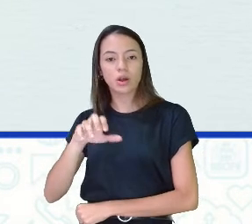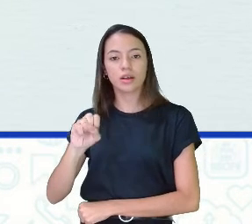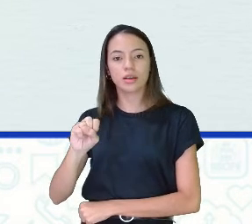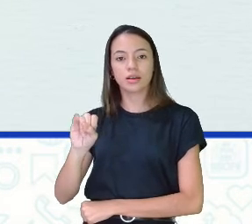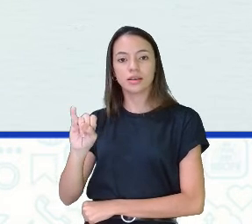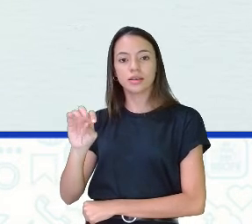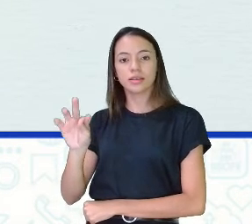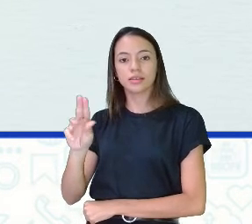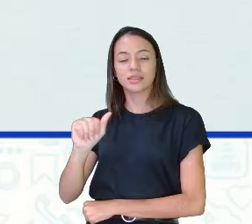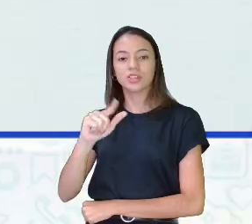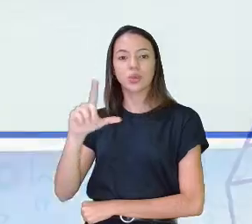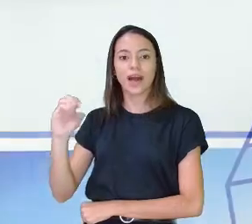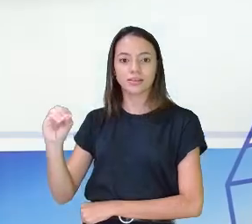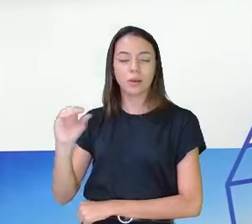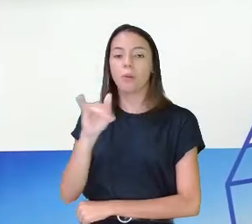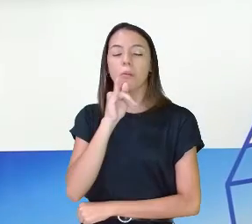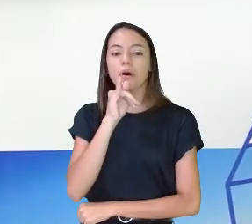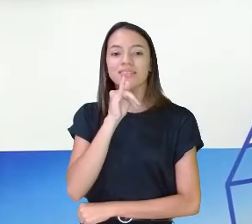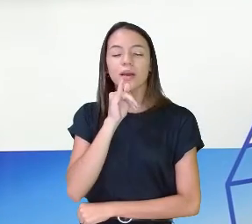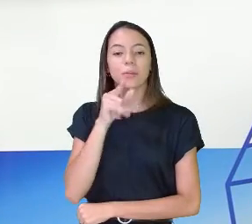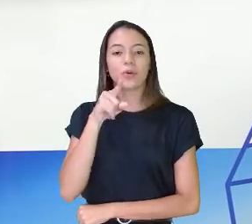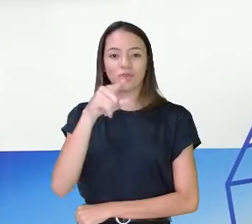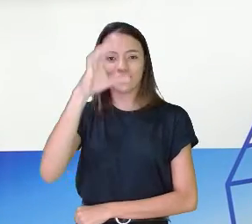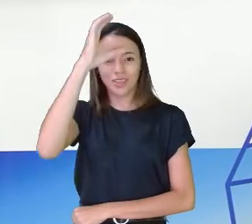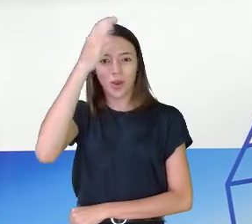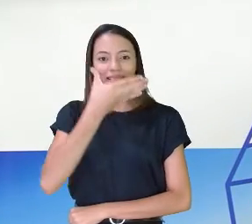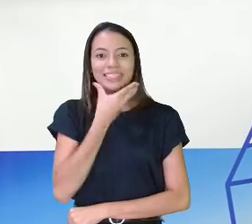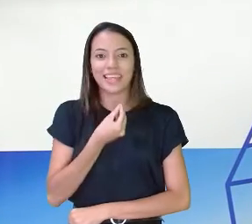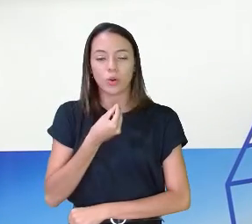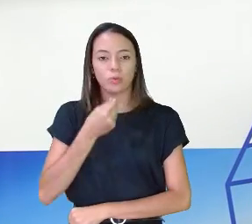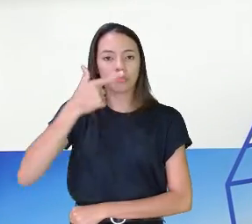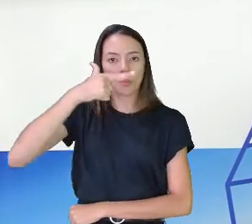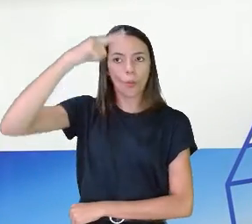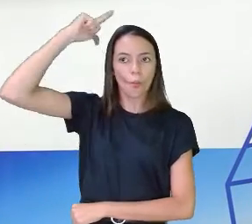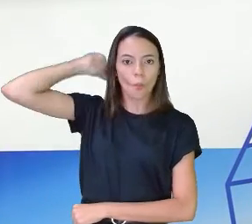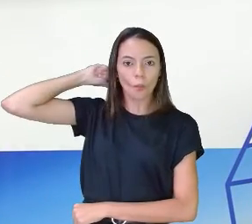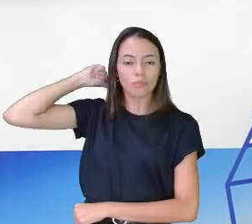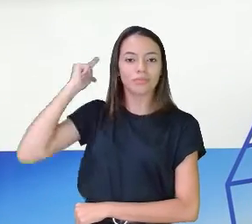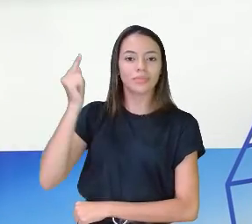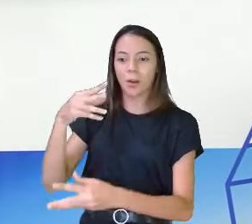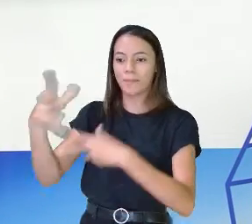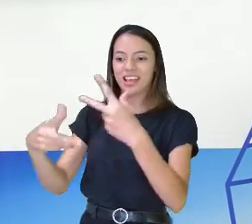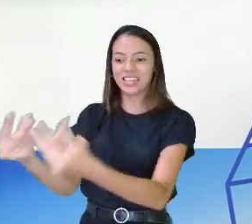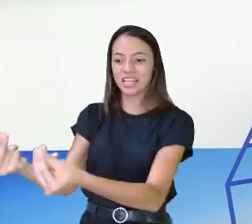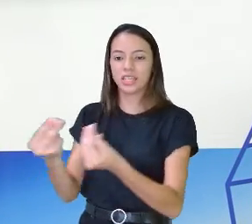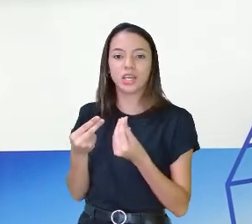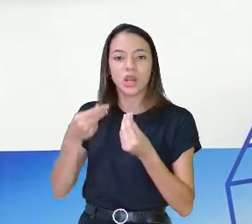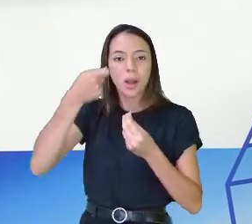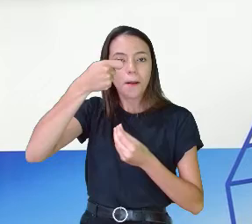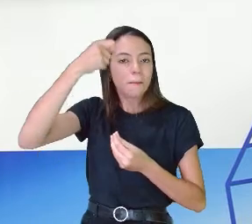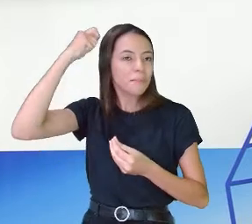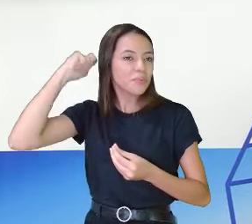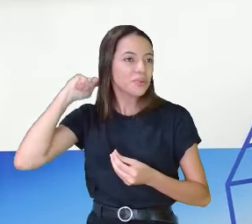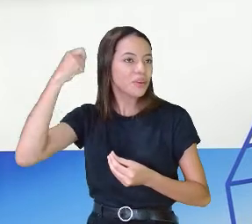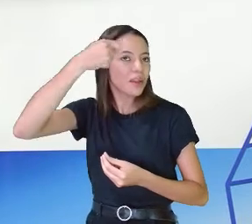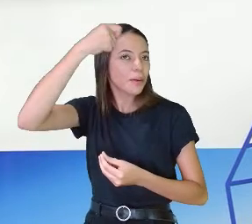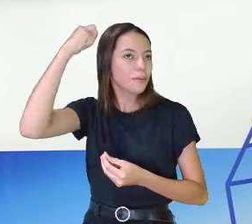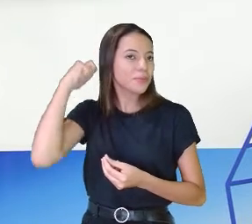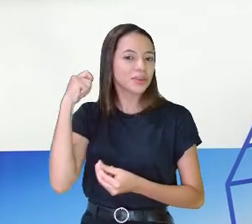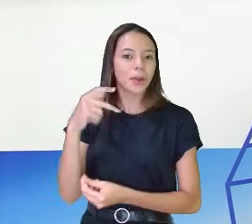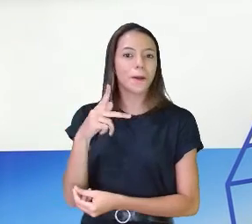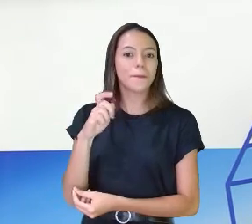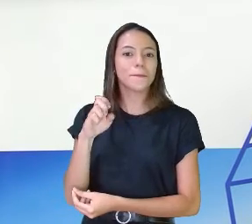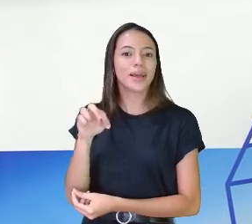careca, ironicamente ganha um pente de presente. Aqui a gente tem uma ironia situacional, afinal ele não vai ter